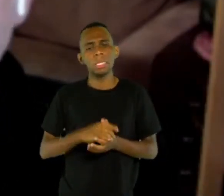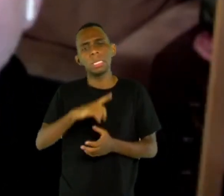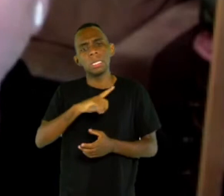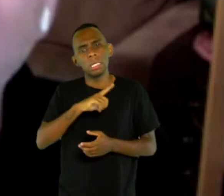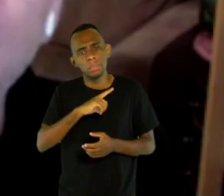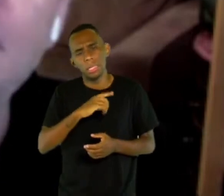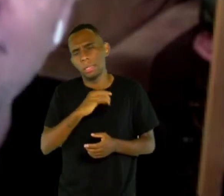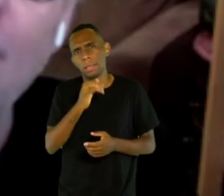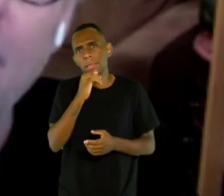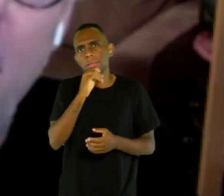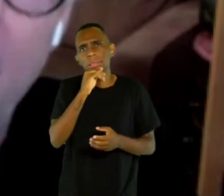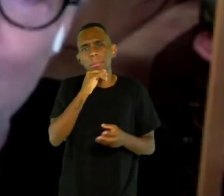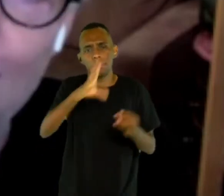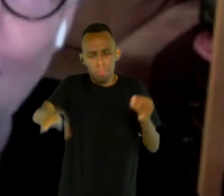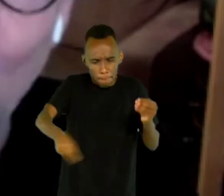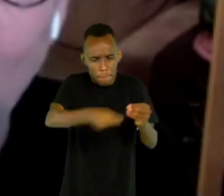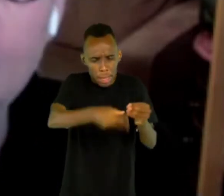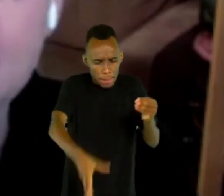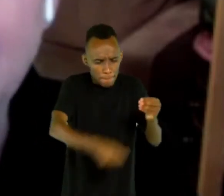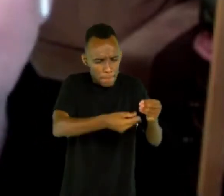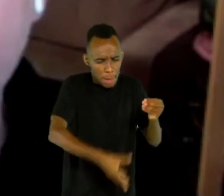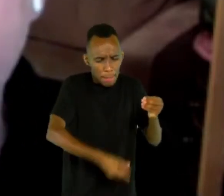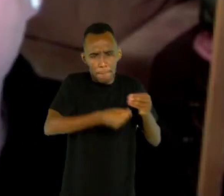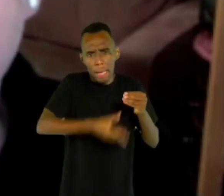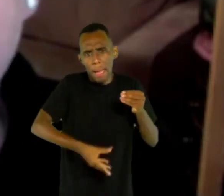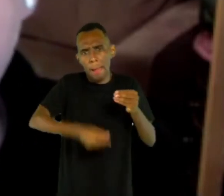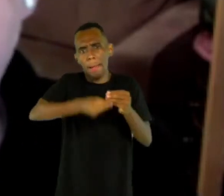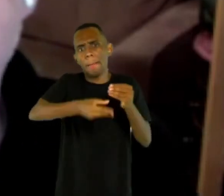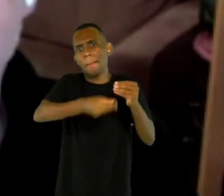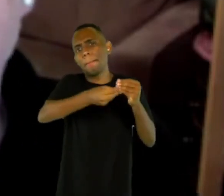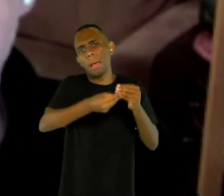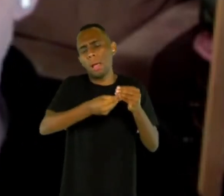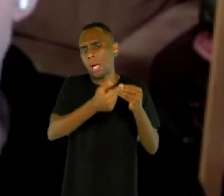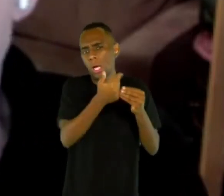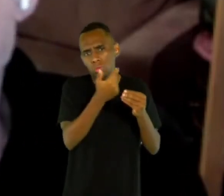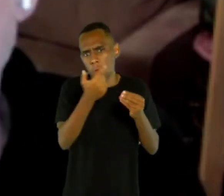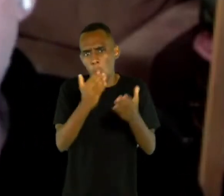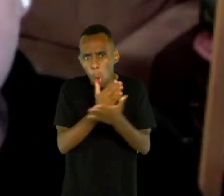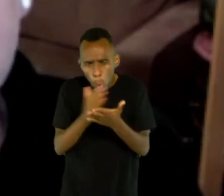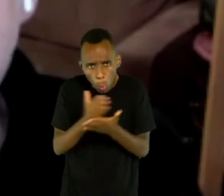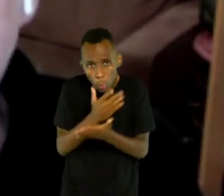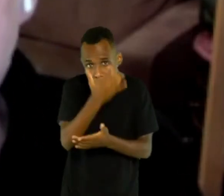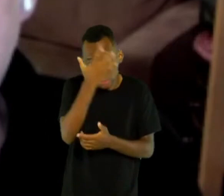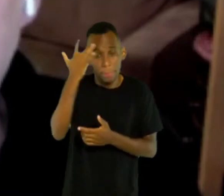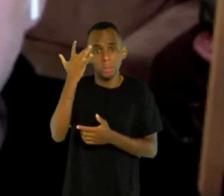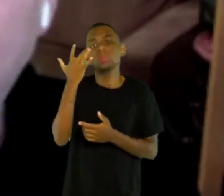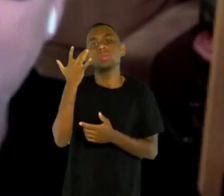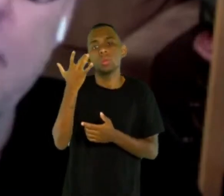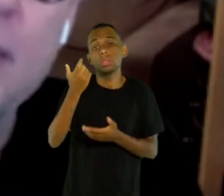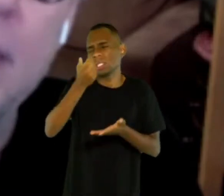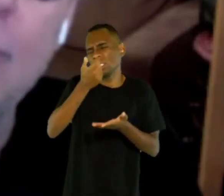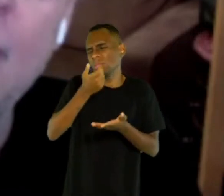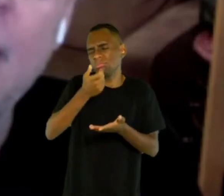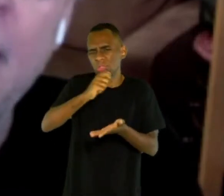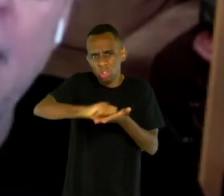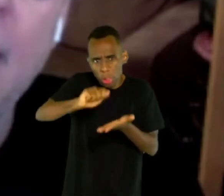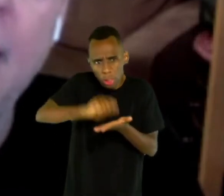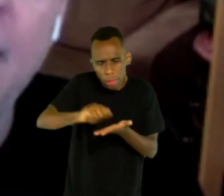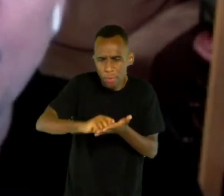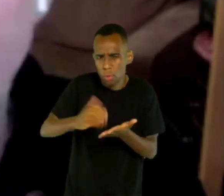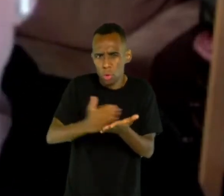Maurício Rosenkopf, que foi preso junto com o Zé Mujica, e escreveu alguns livros lindos depois que saiu da